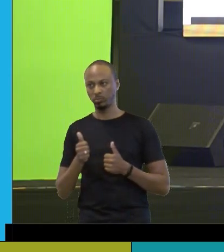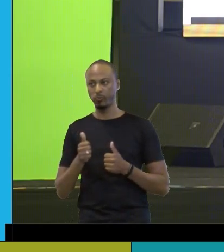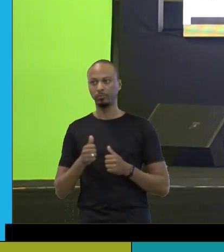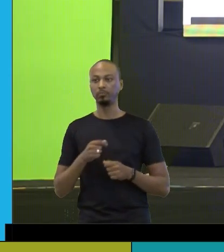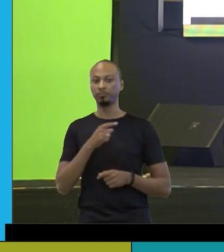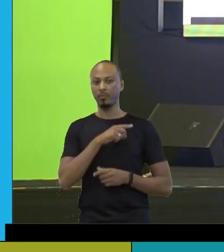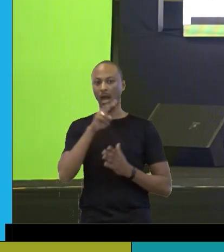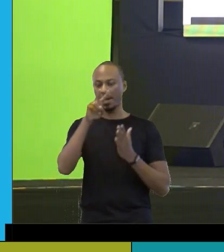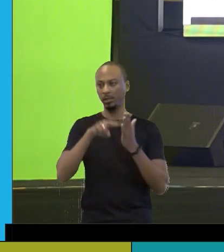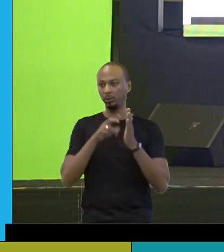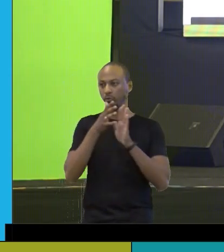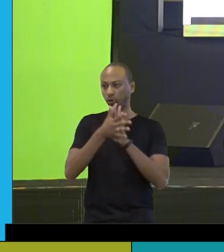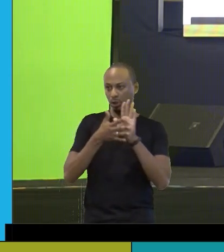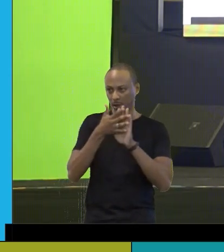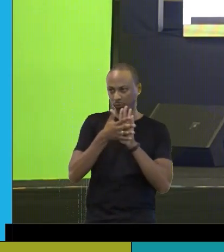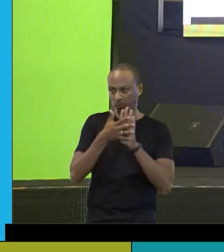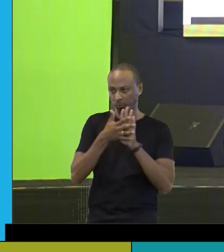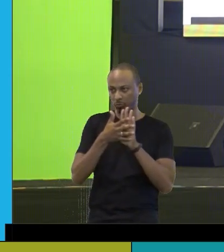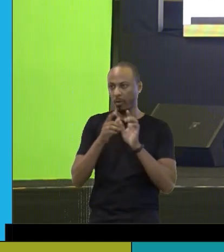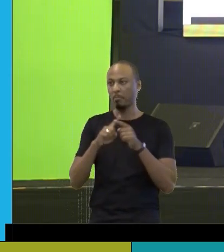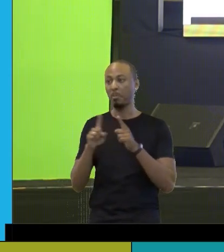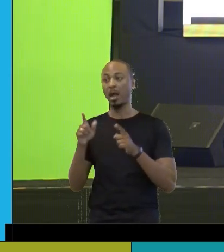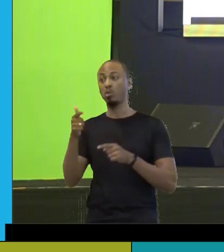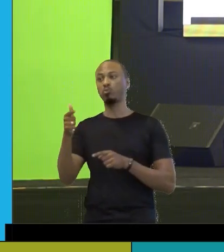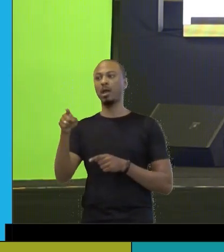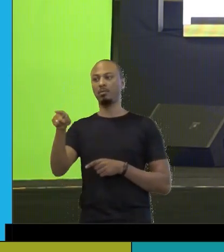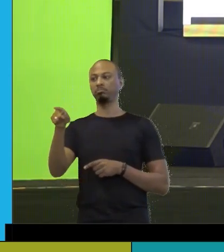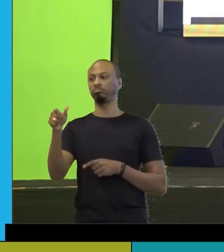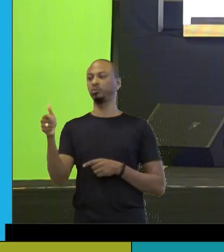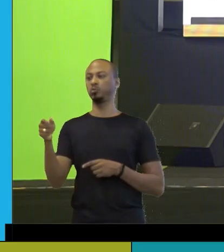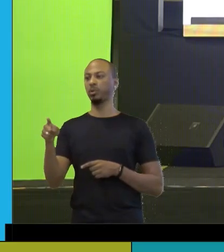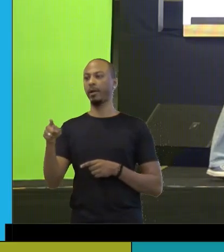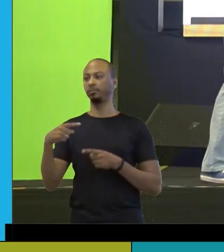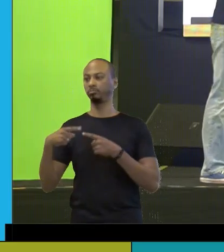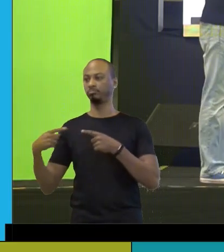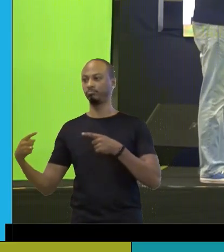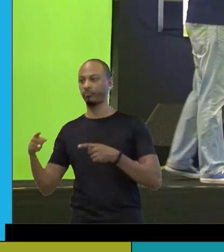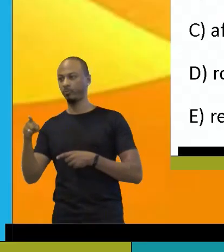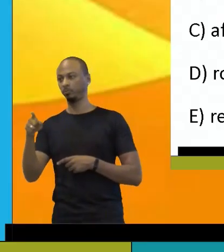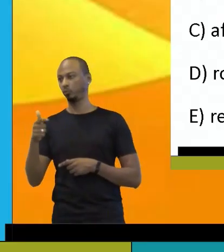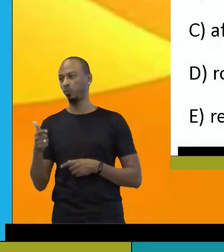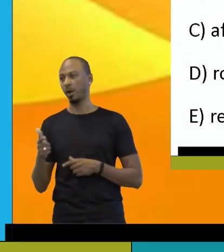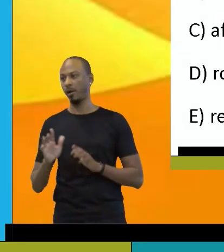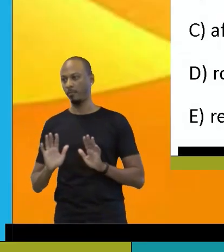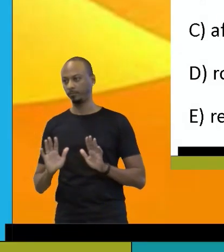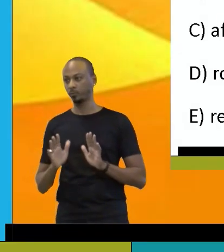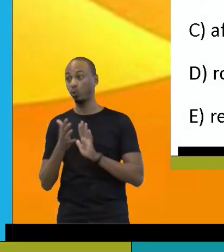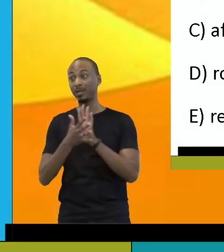Páginas 50 e 51. Bom? Então vamos lá.